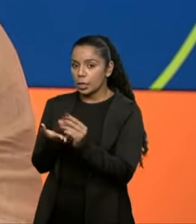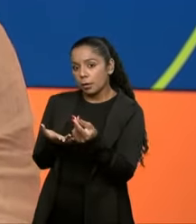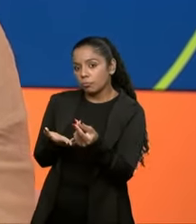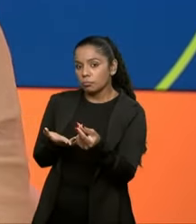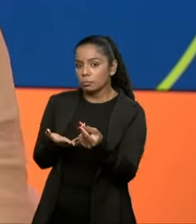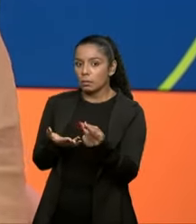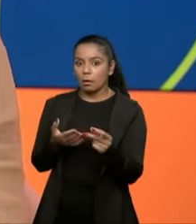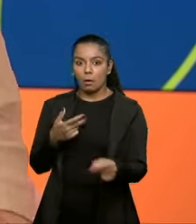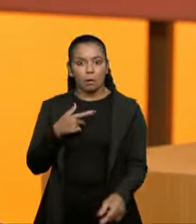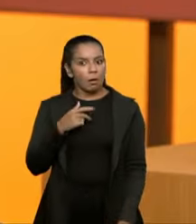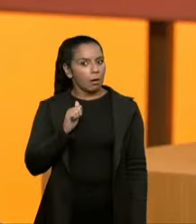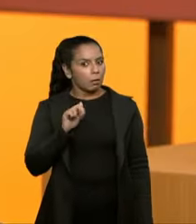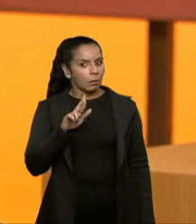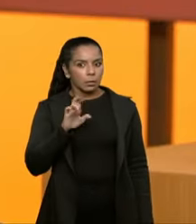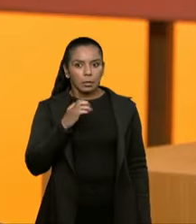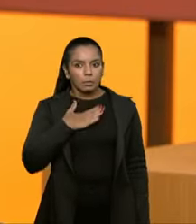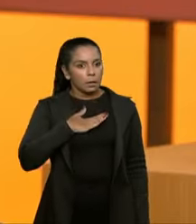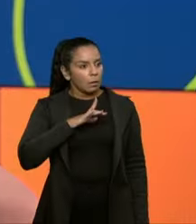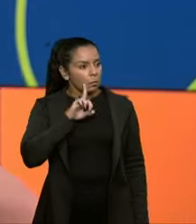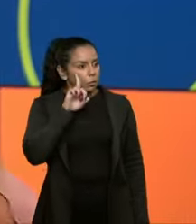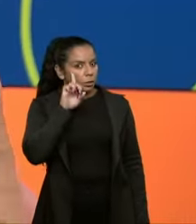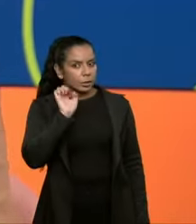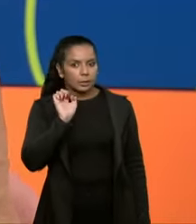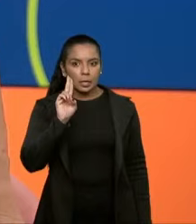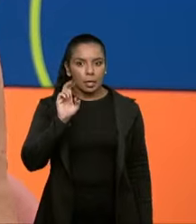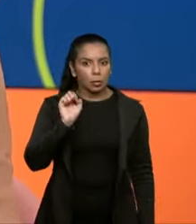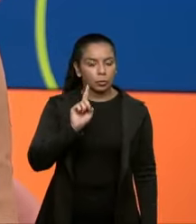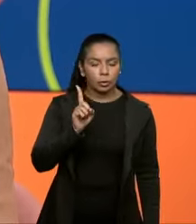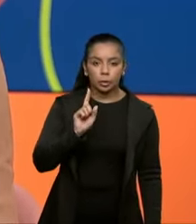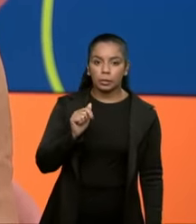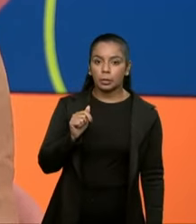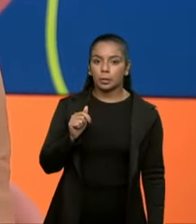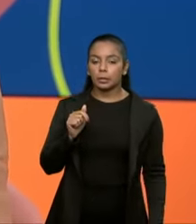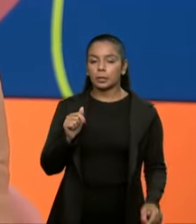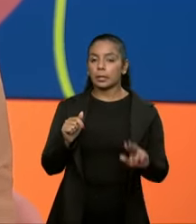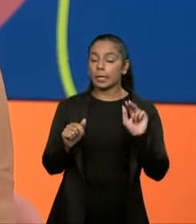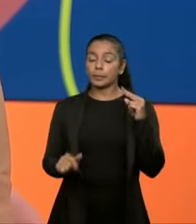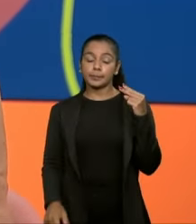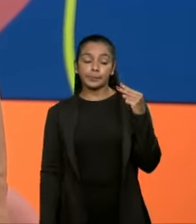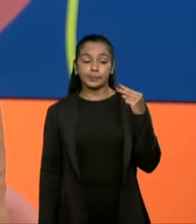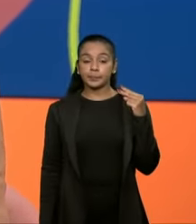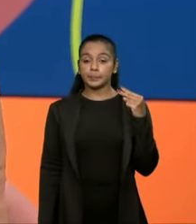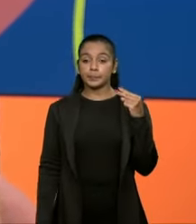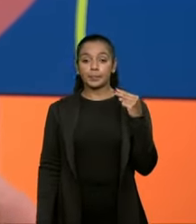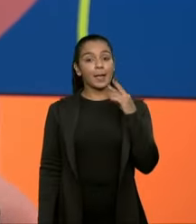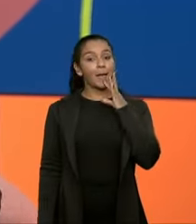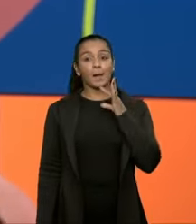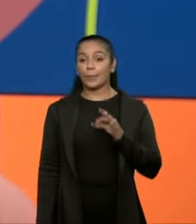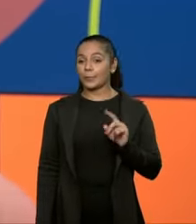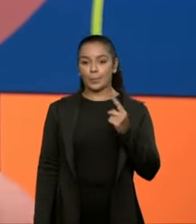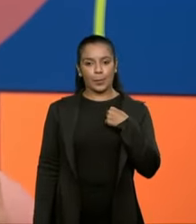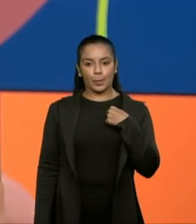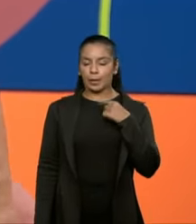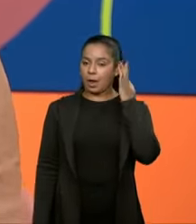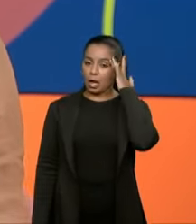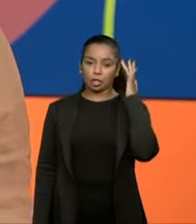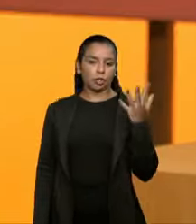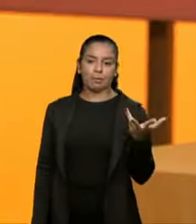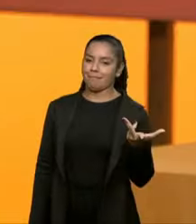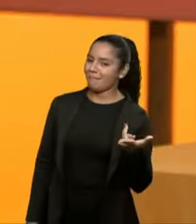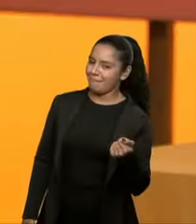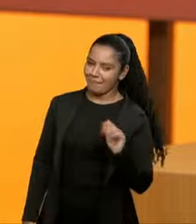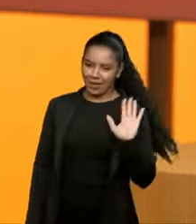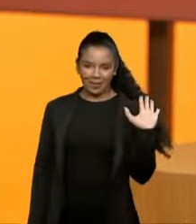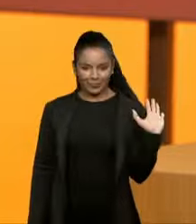Deus. Ofensa? É. Ofensa. Eu fui naquele meu jeitão, sabe? Sei, que sei. E aí ela tá me olhando assim, elas não me reconheceram. Já achei aquilo fantástico. É